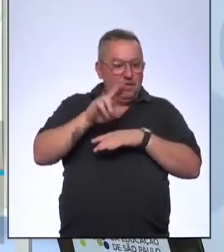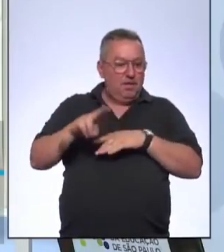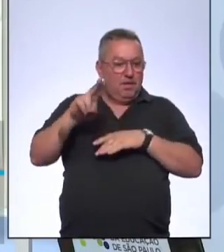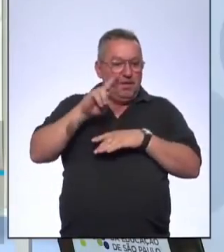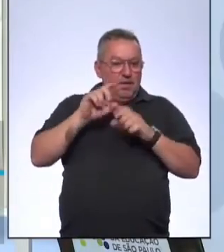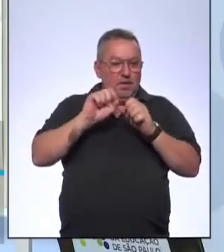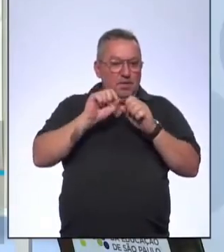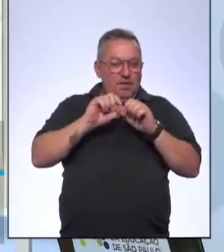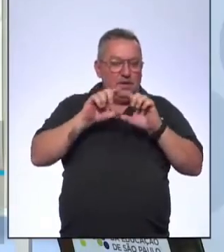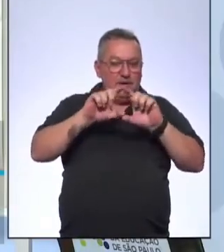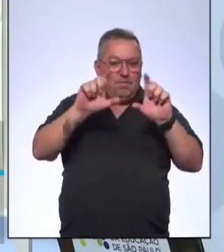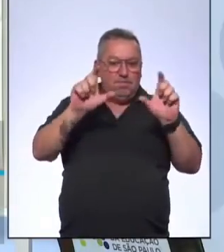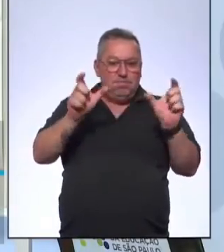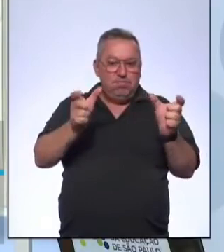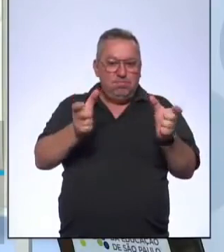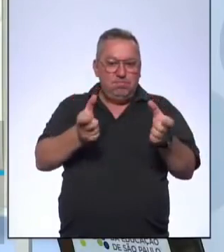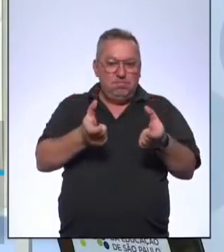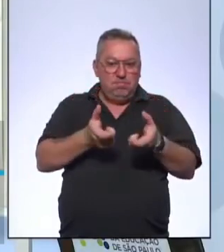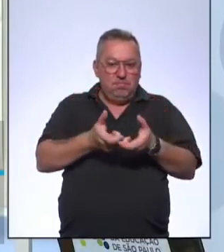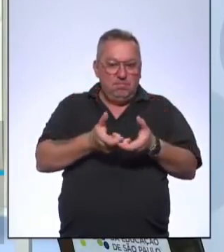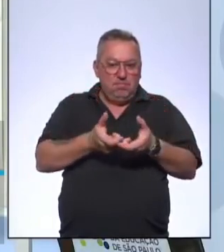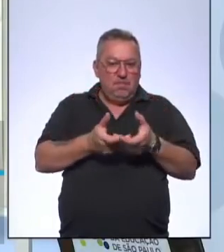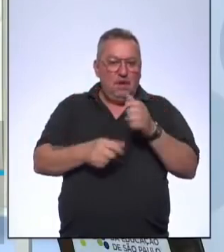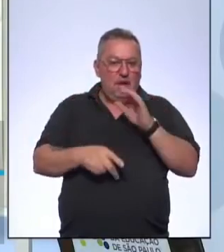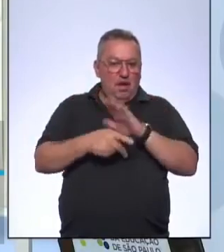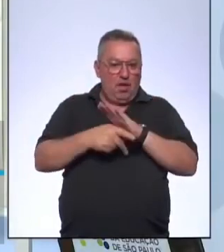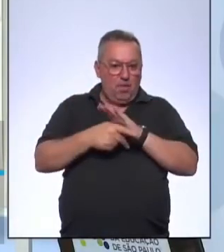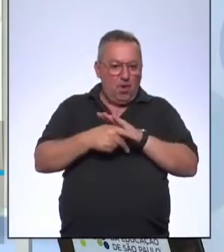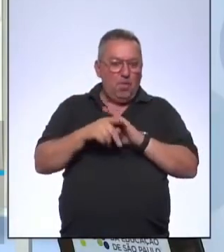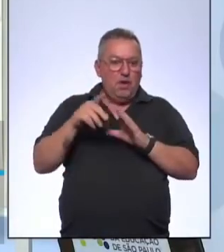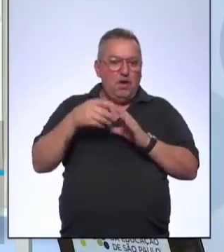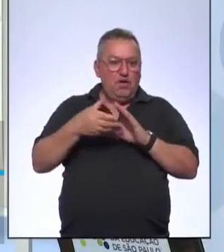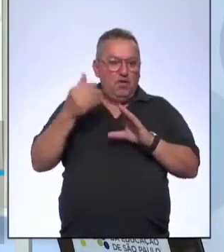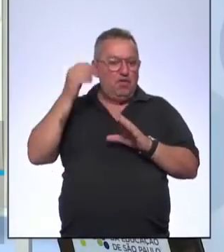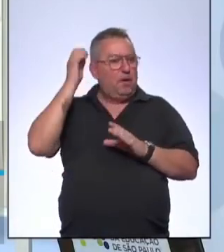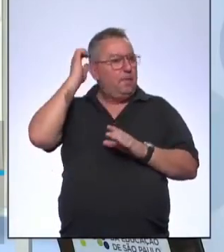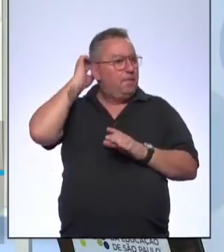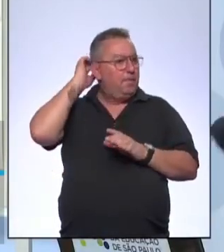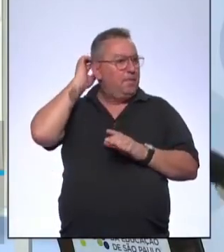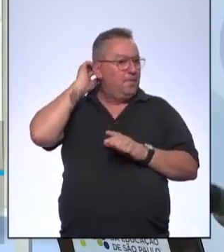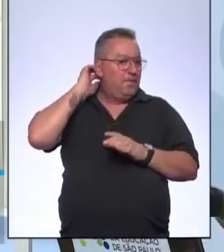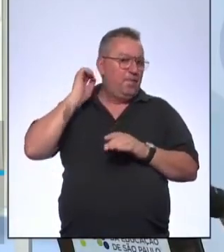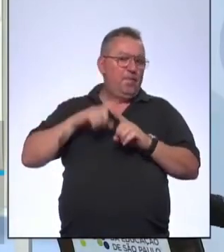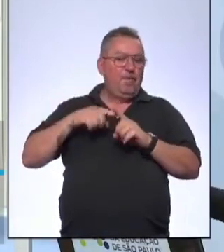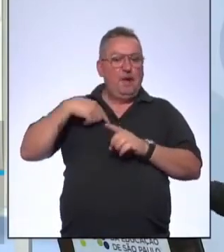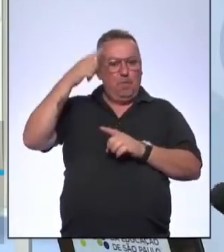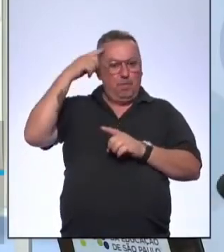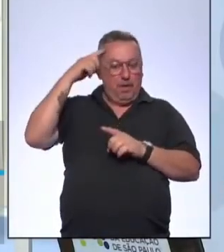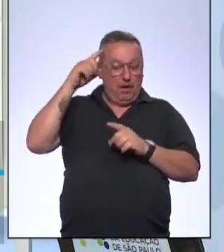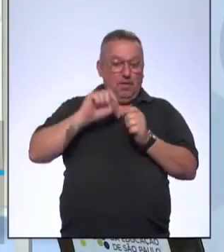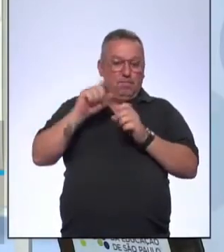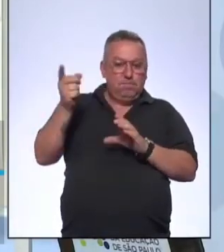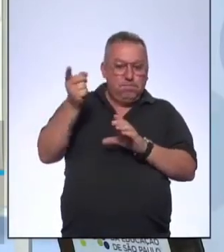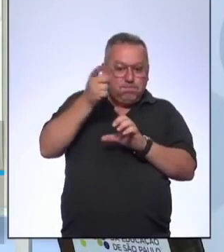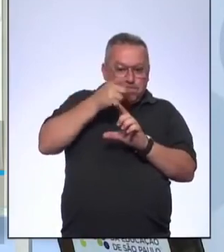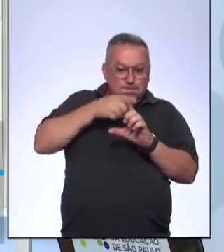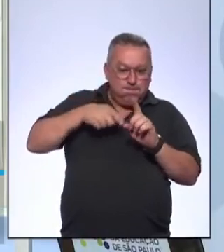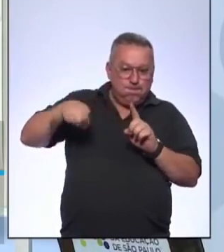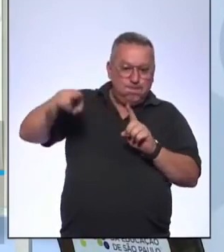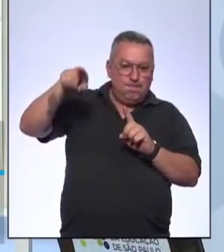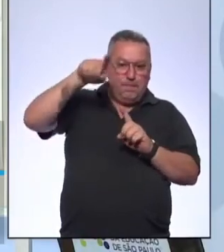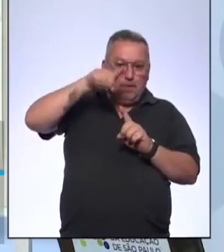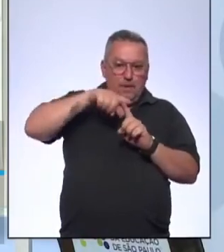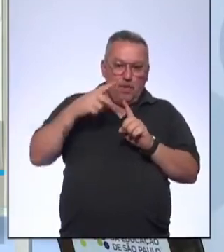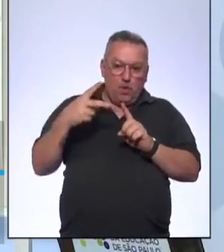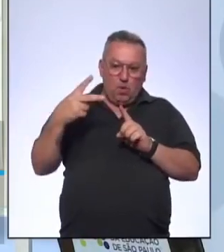essa coroa, nessa parte que é a parte, digamos assim, que a gente tira. Então pensa, você fez lá o círculo, né? Você cortou a